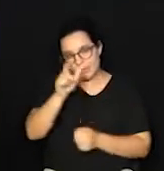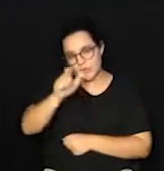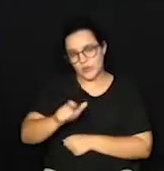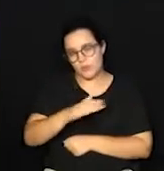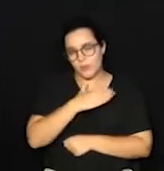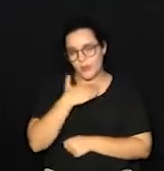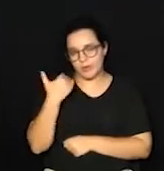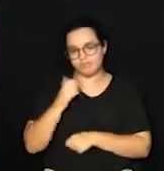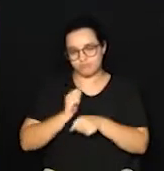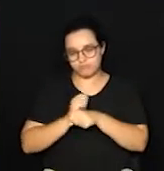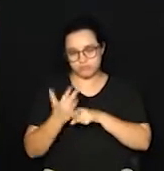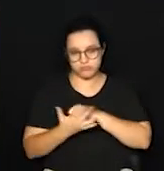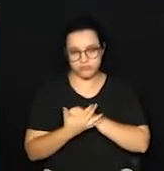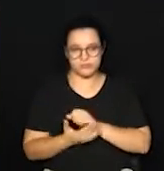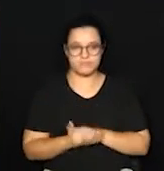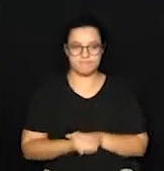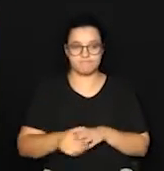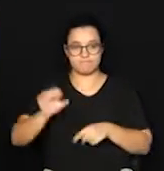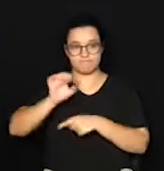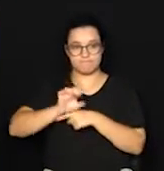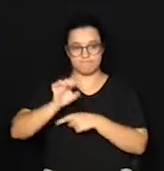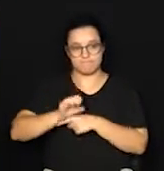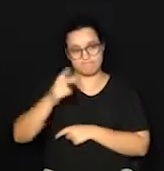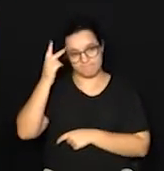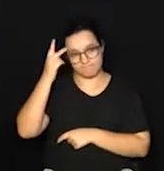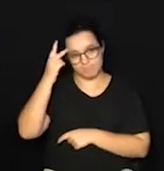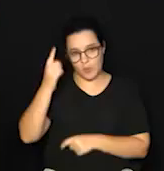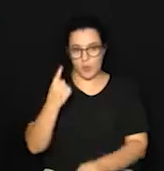No estado de São Paulo, são